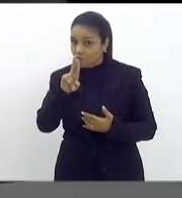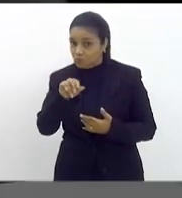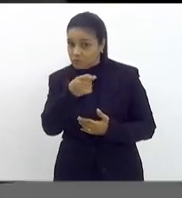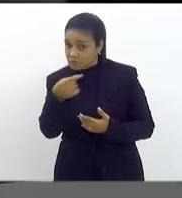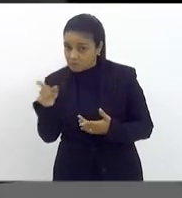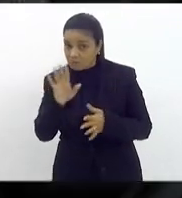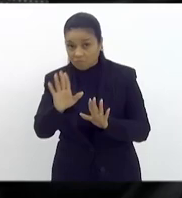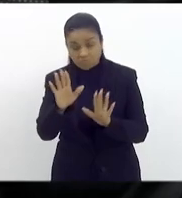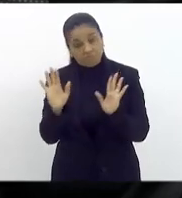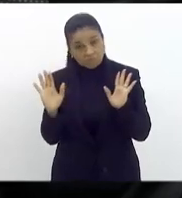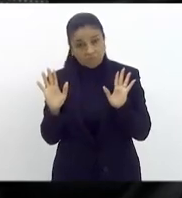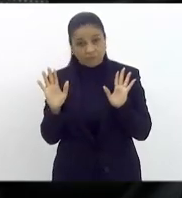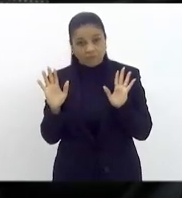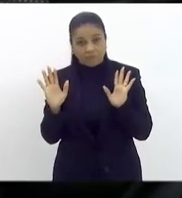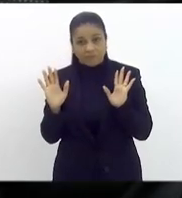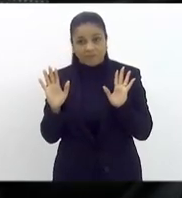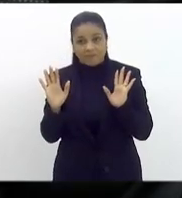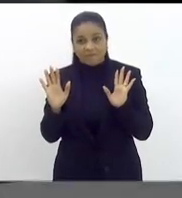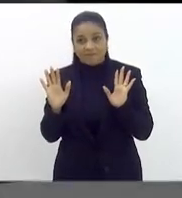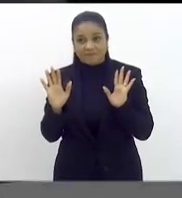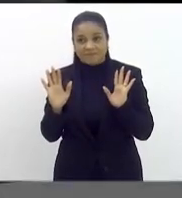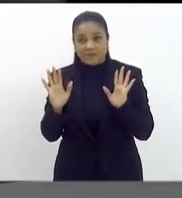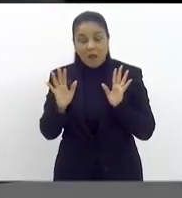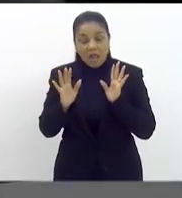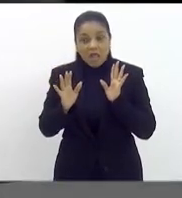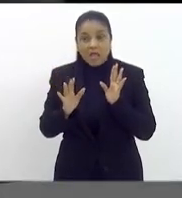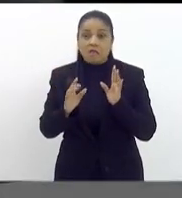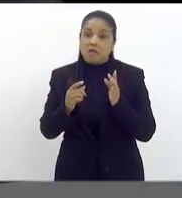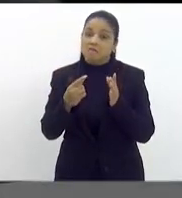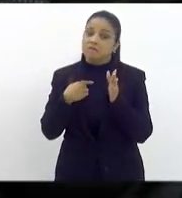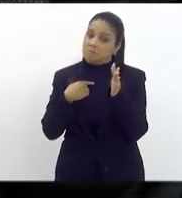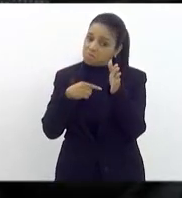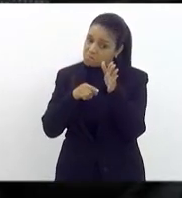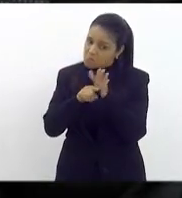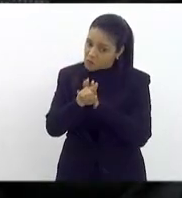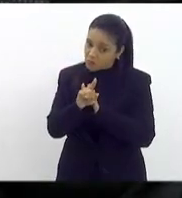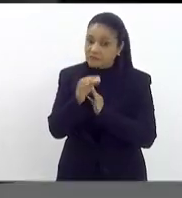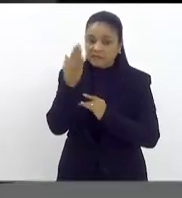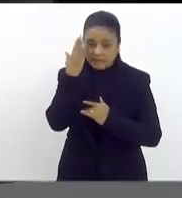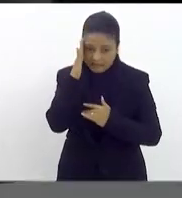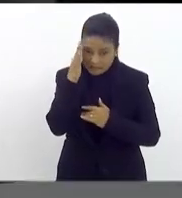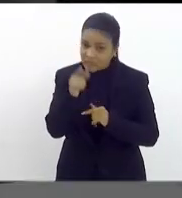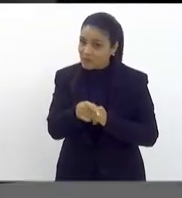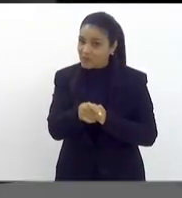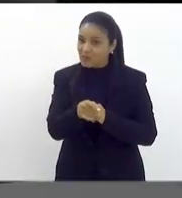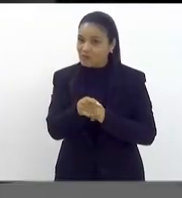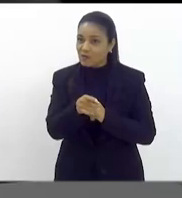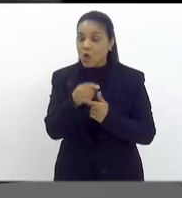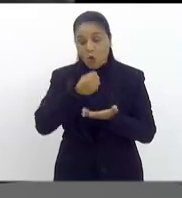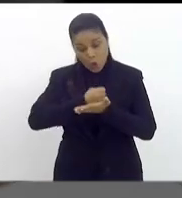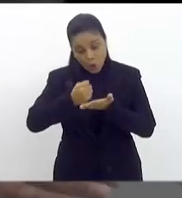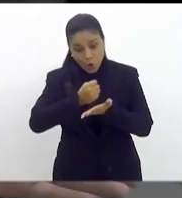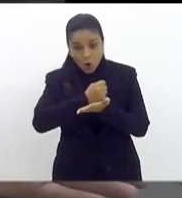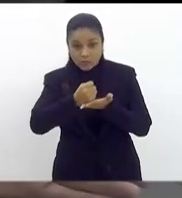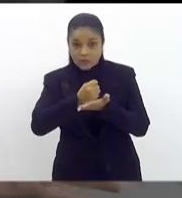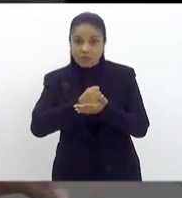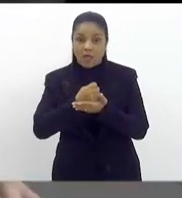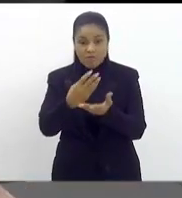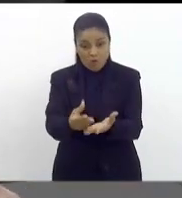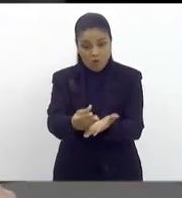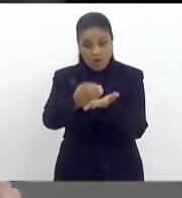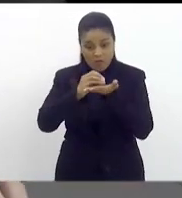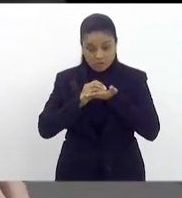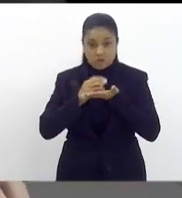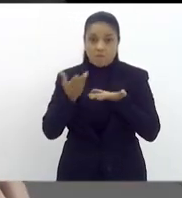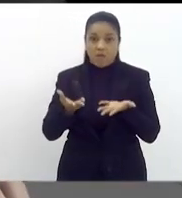não estou tergiversando. Vossa Excelência compreendeu exatamente minha pergunta. Eu estou citando um exemplo, Vossa Excelência. Okay. Se eu fui contratado para fazer algo, eu vou receber pelo que eu